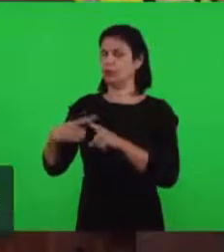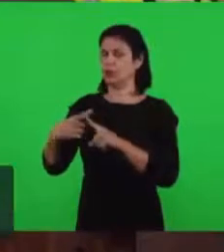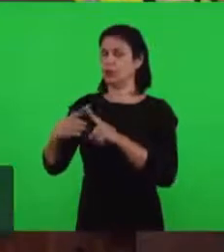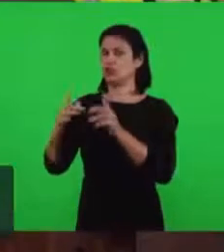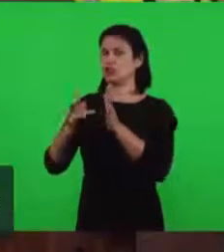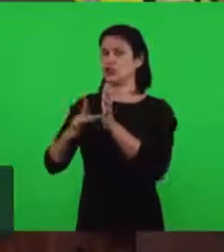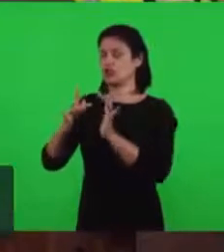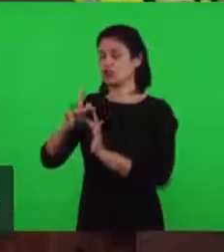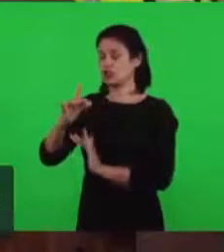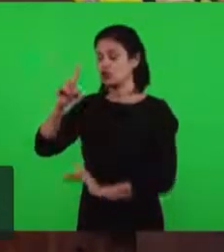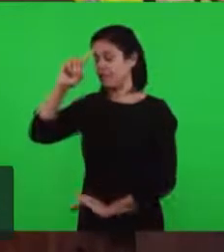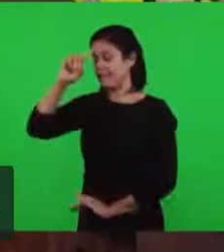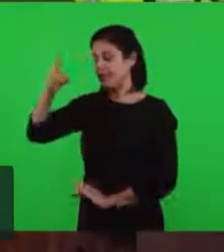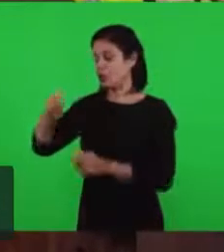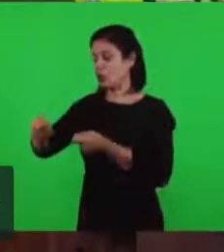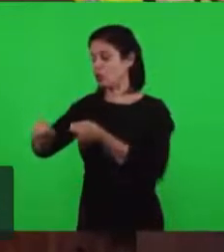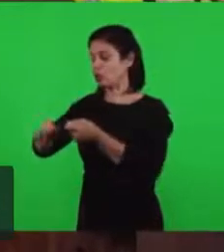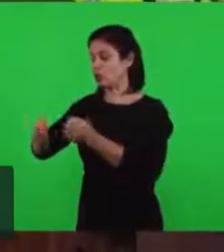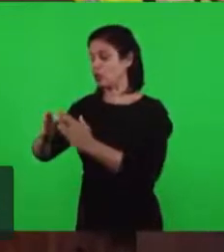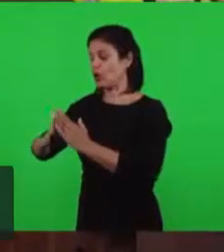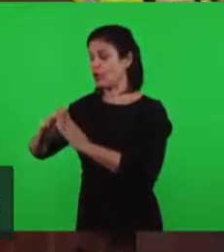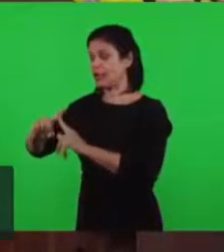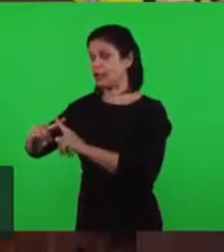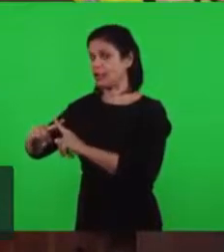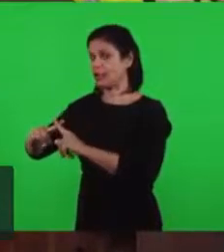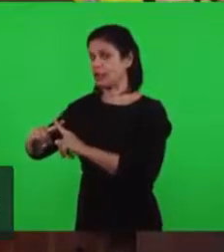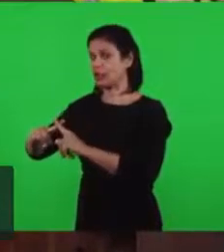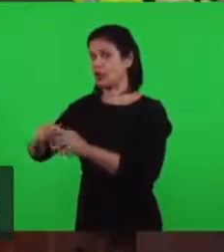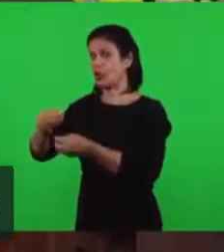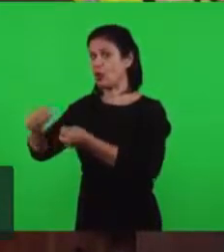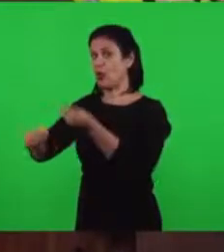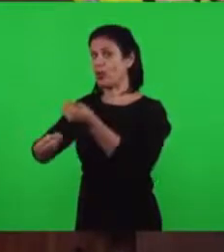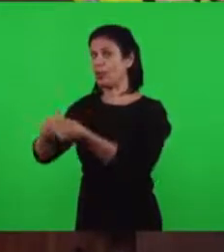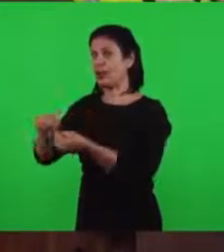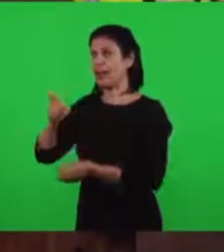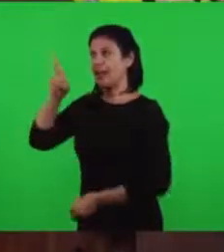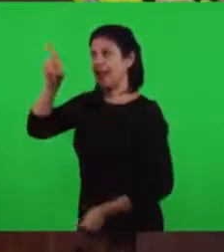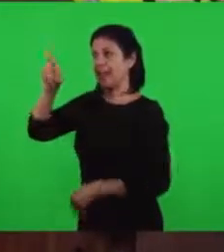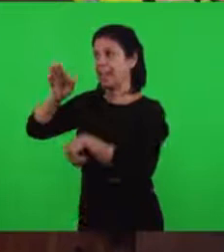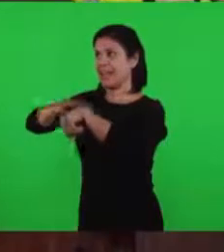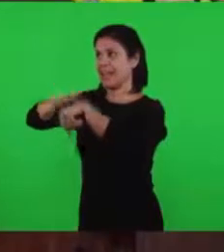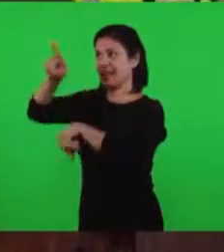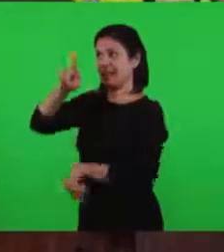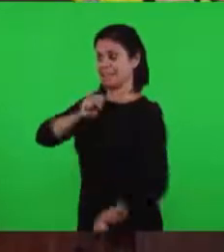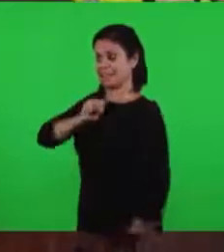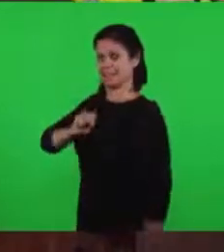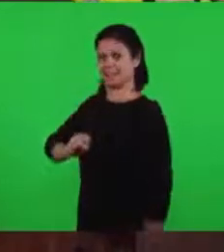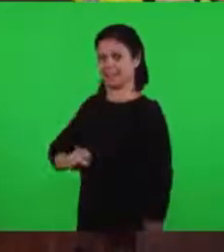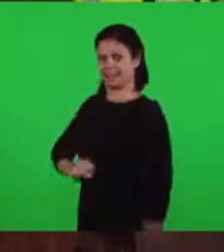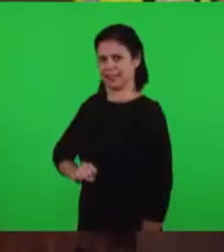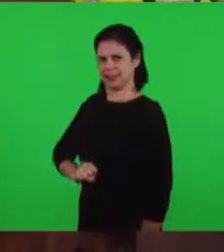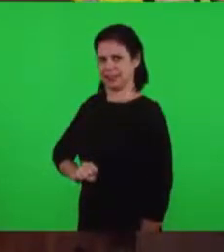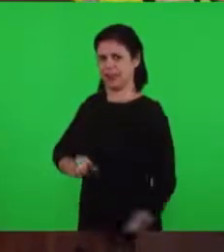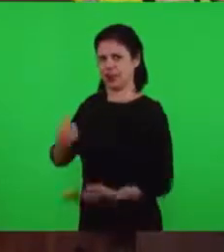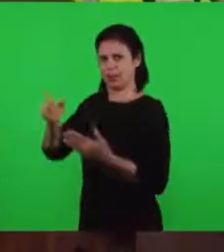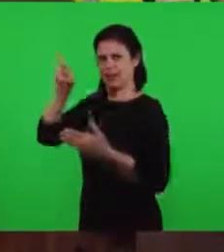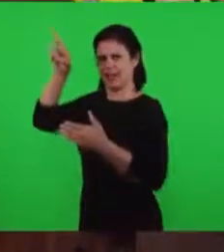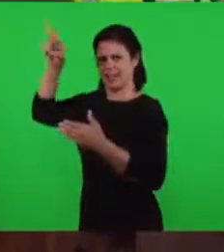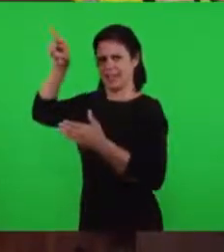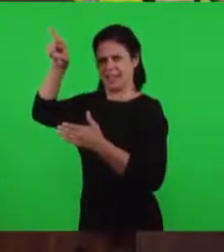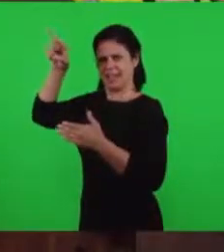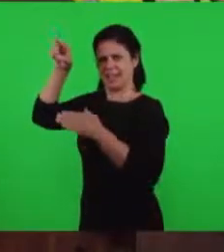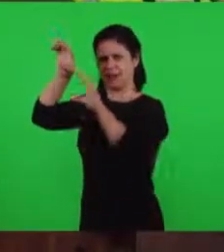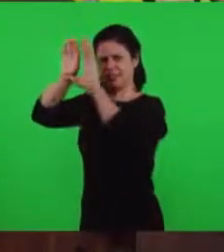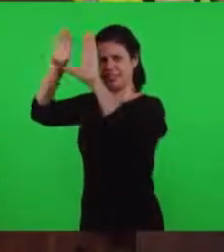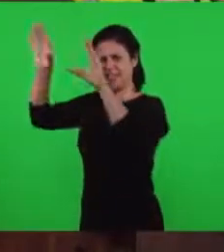está na função sacerdotal quando ele abre toda a eternidade para